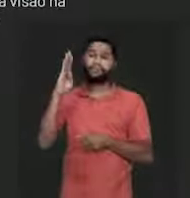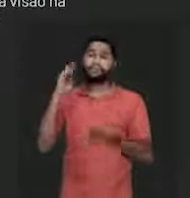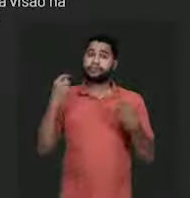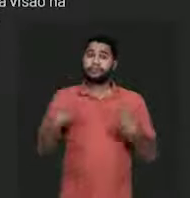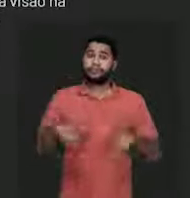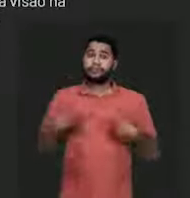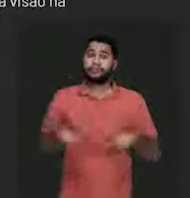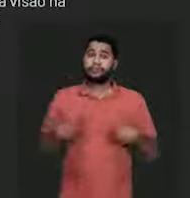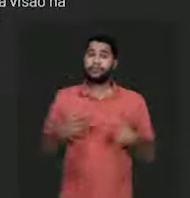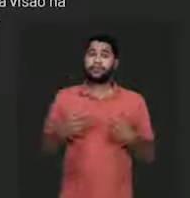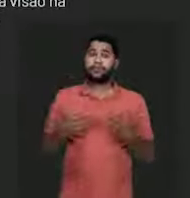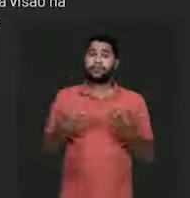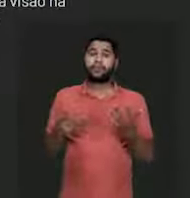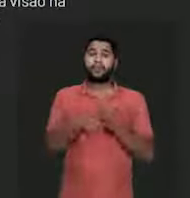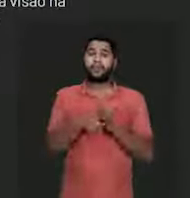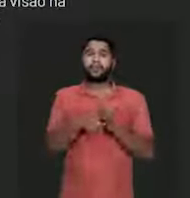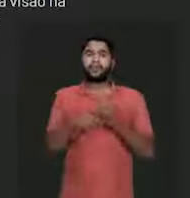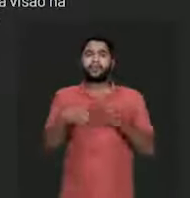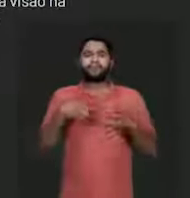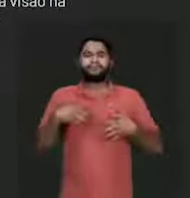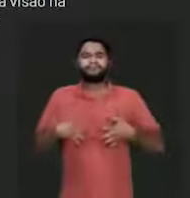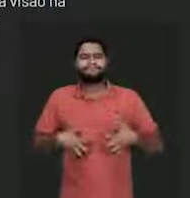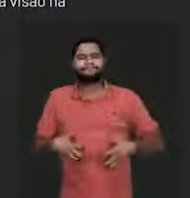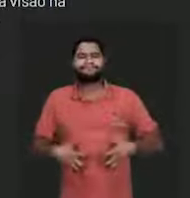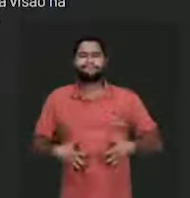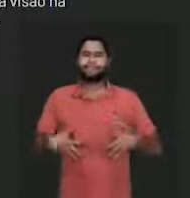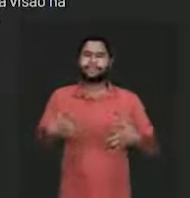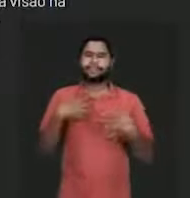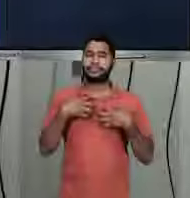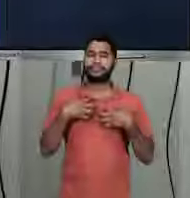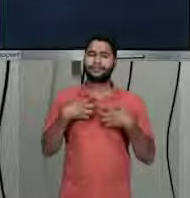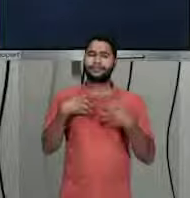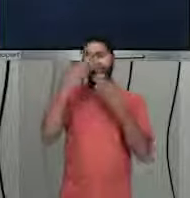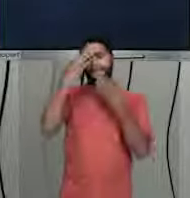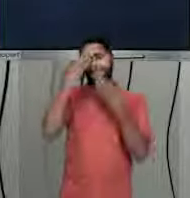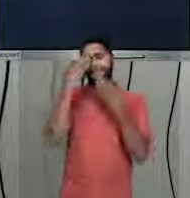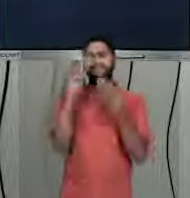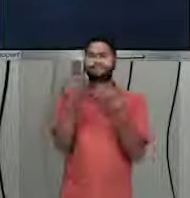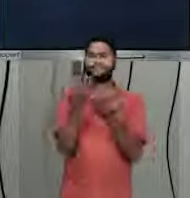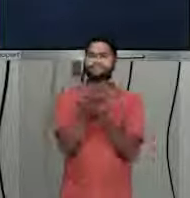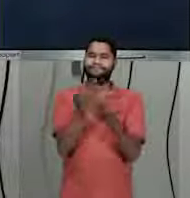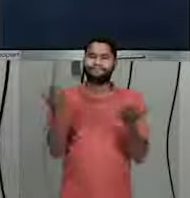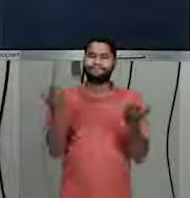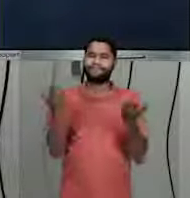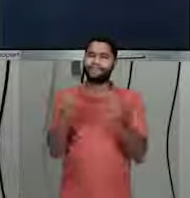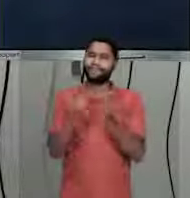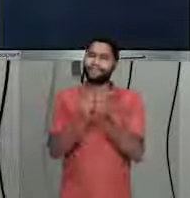precisão, como os órgãos dos sentidos. Eu agradeço a vocês